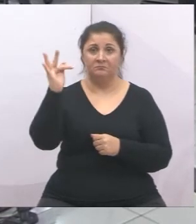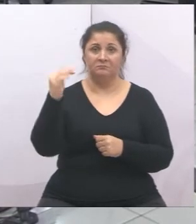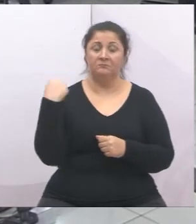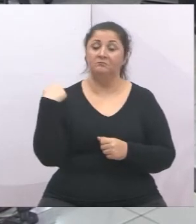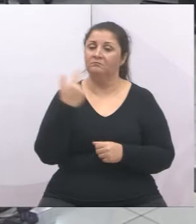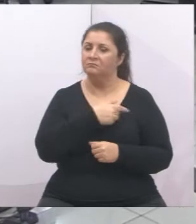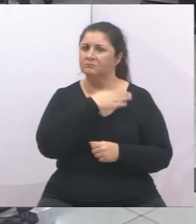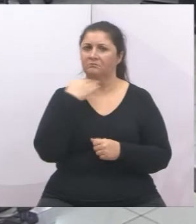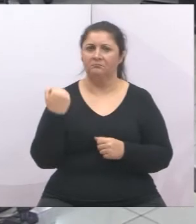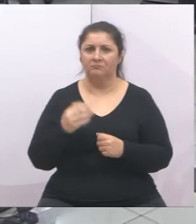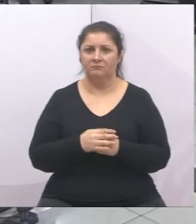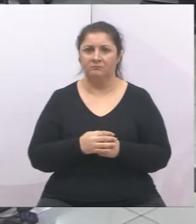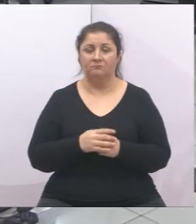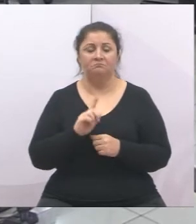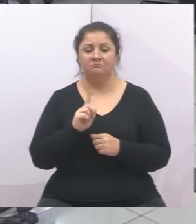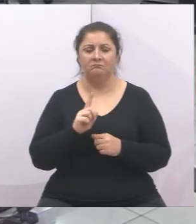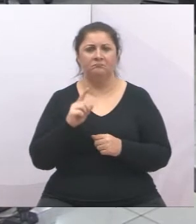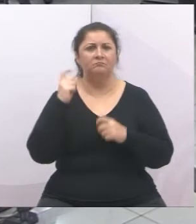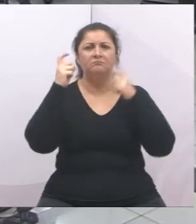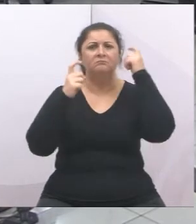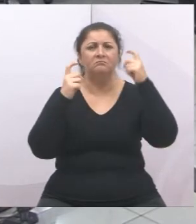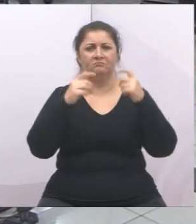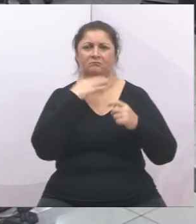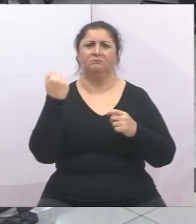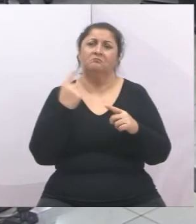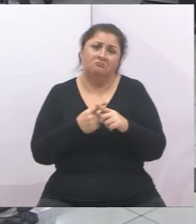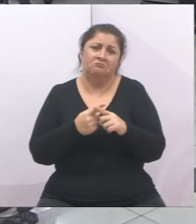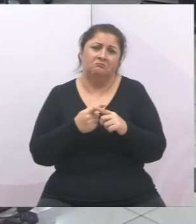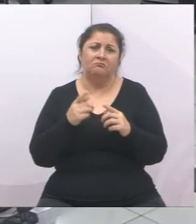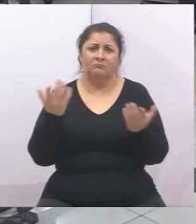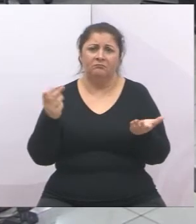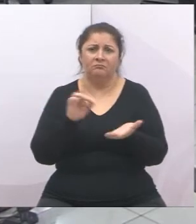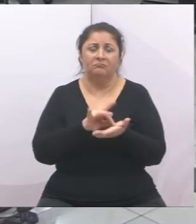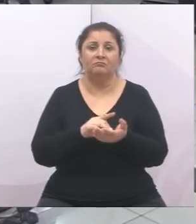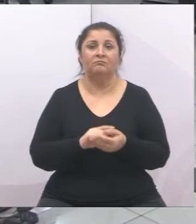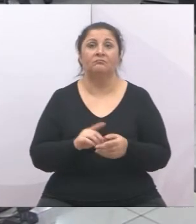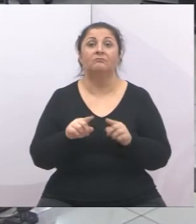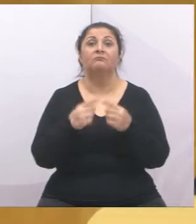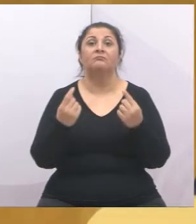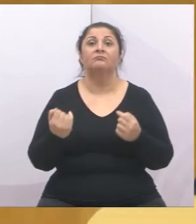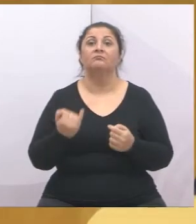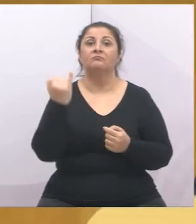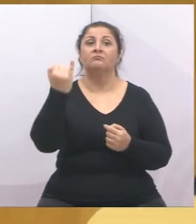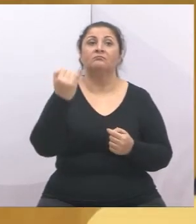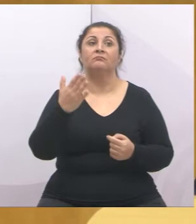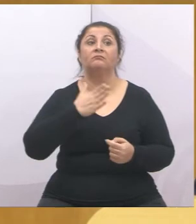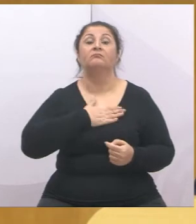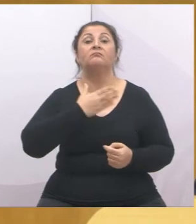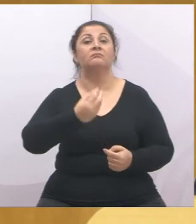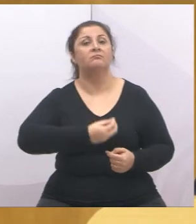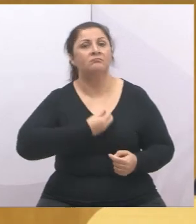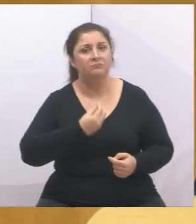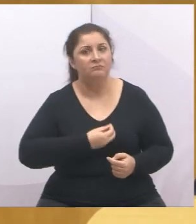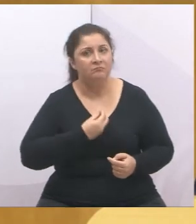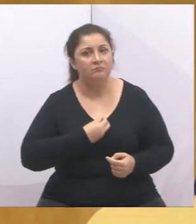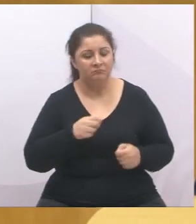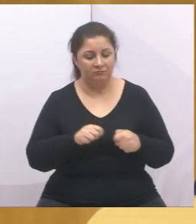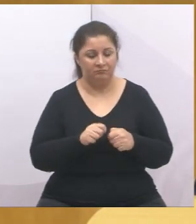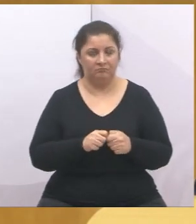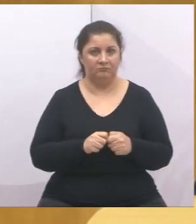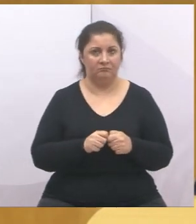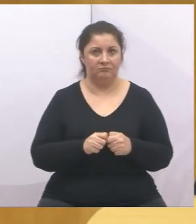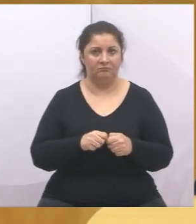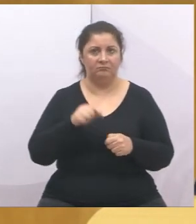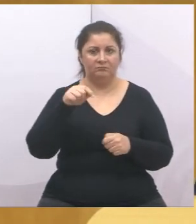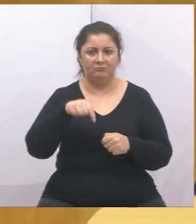ponto de vista, não é a morte que me importa, porque ela é um fato. O que me importa é o que eu faço da minha vida enquanto minha morte não aconteça, para que essa vida